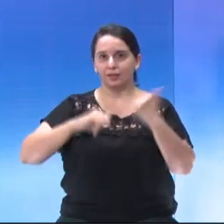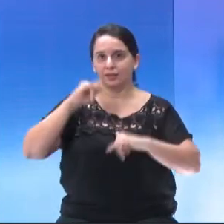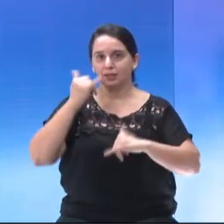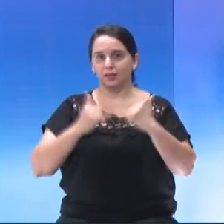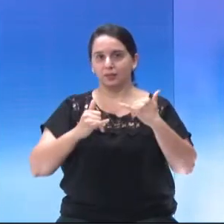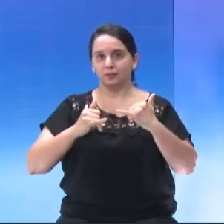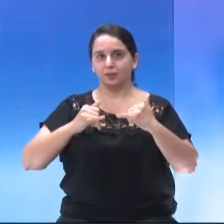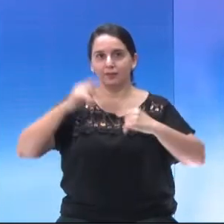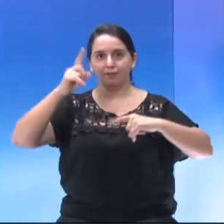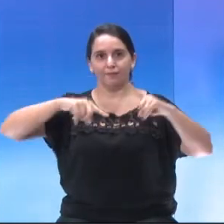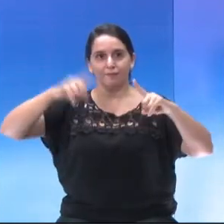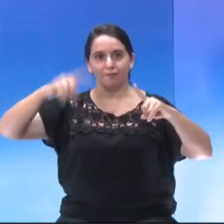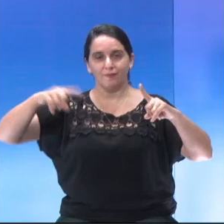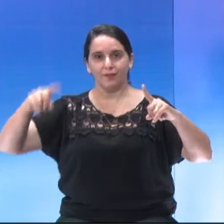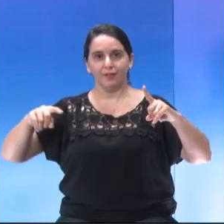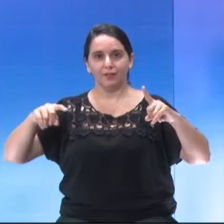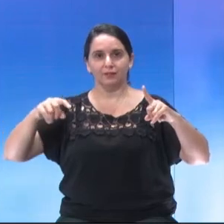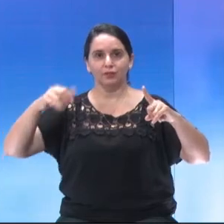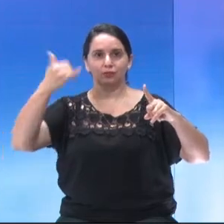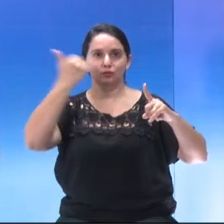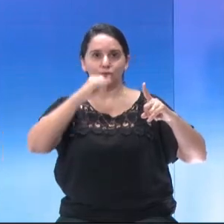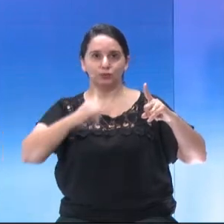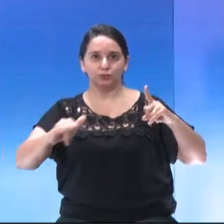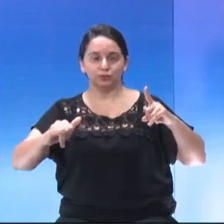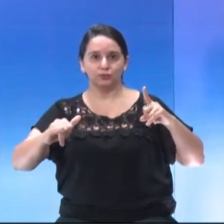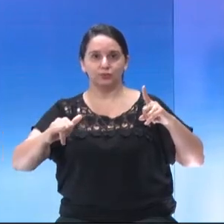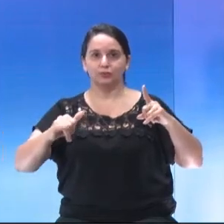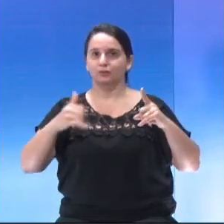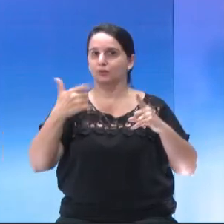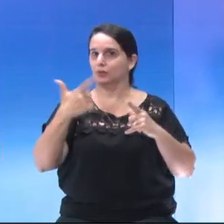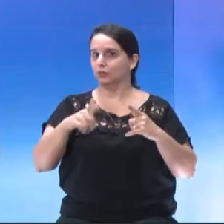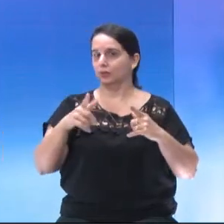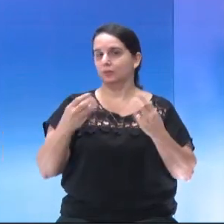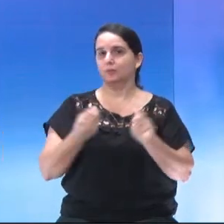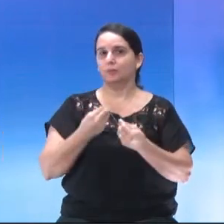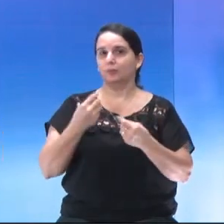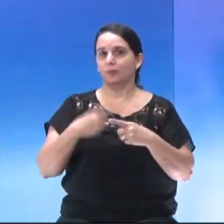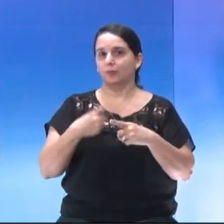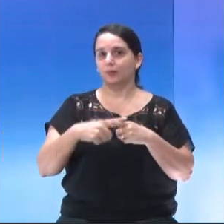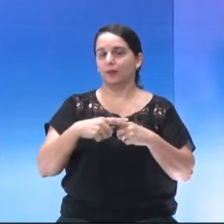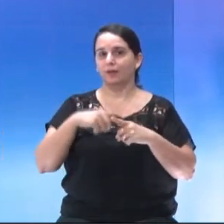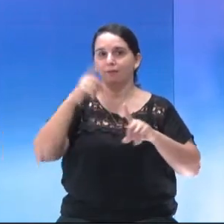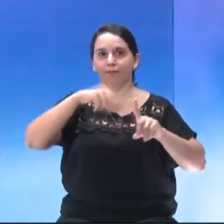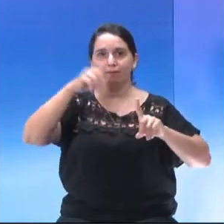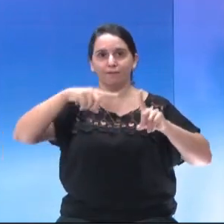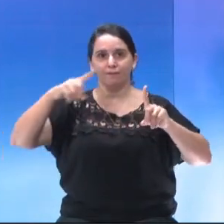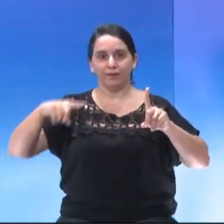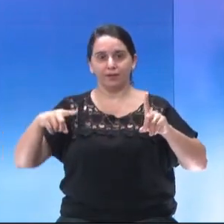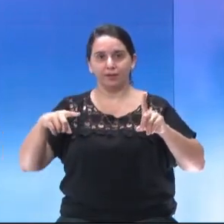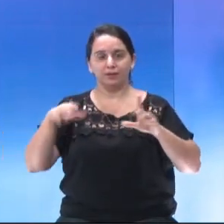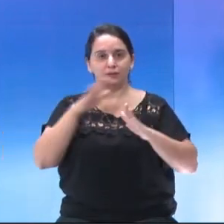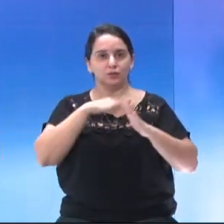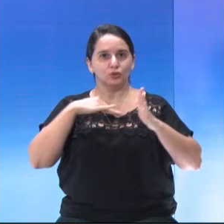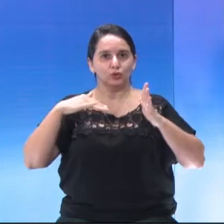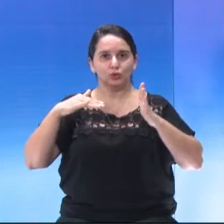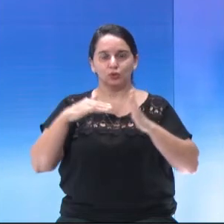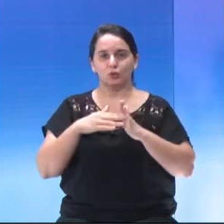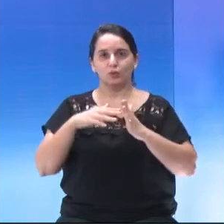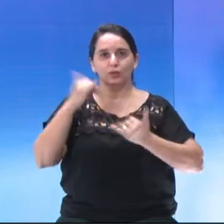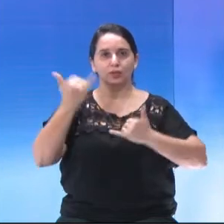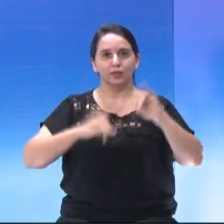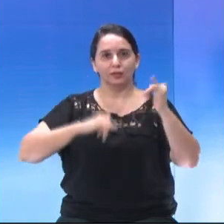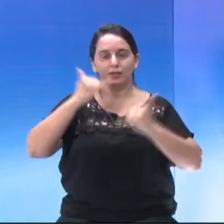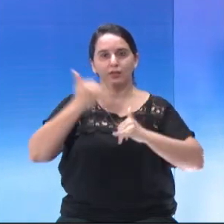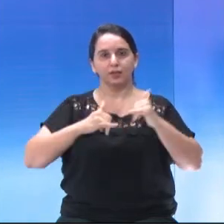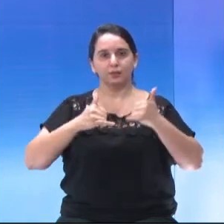variação energética. Não existe reação química sem variação energética, correto? Então, todas as reações químicas